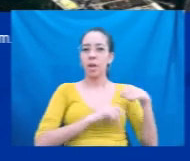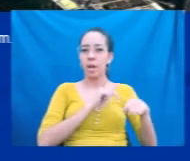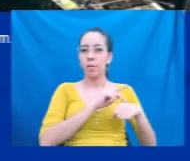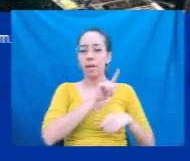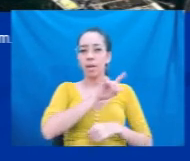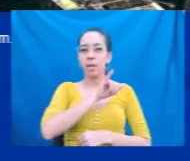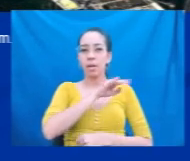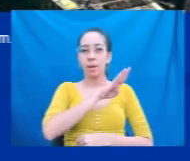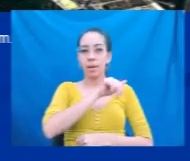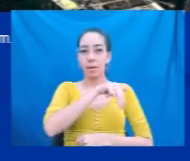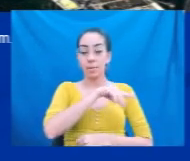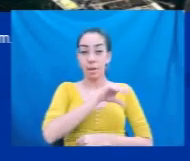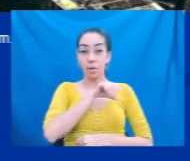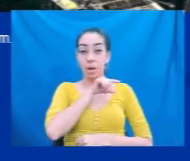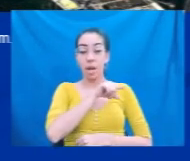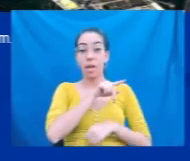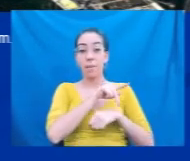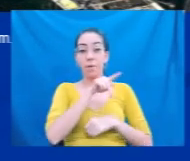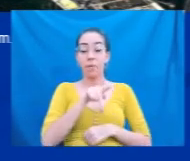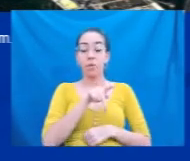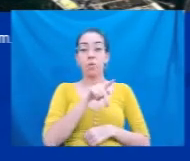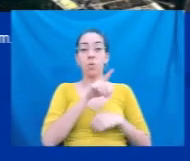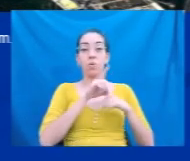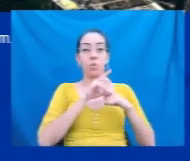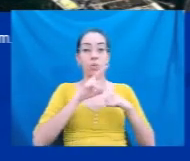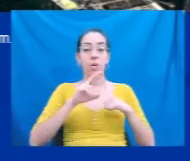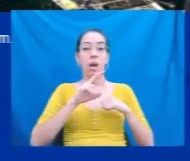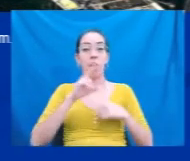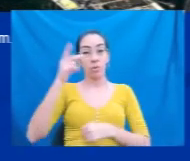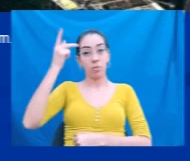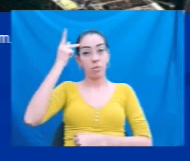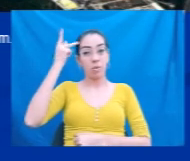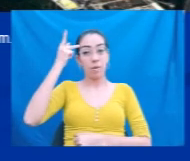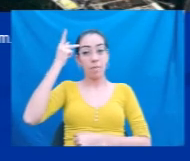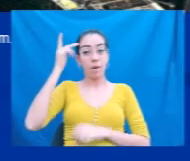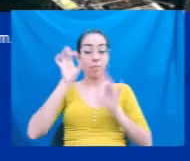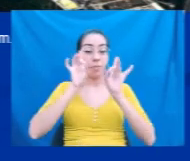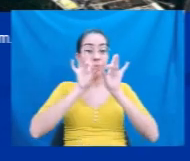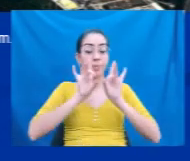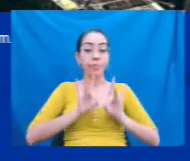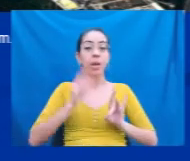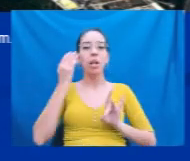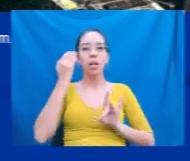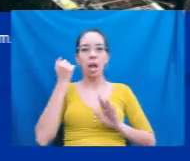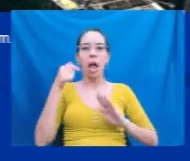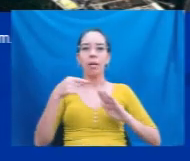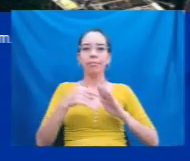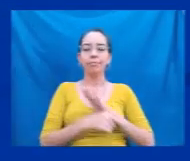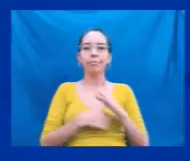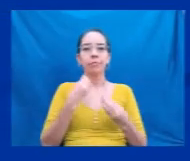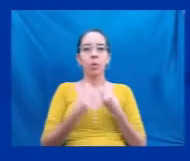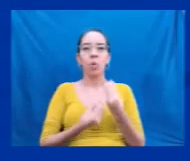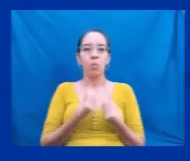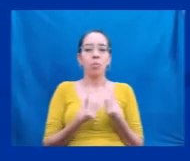professor doutor do Instituto de Química da Universidade de São Paulo, da USP e da Sociedade Brasileira de Química, SBQ. O nitrato de